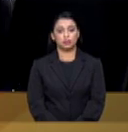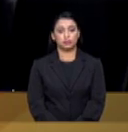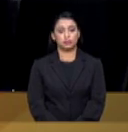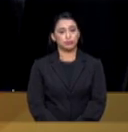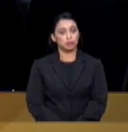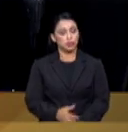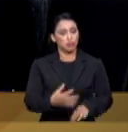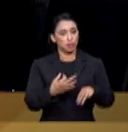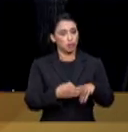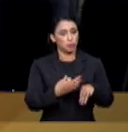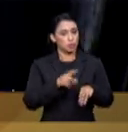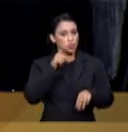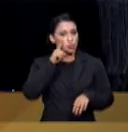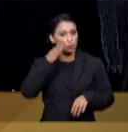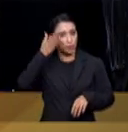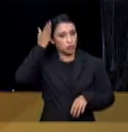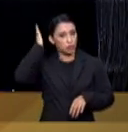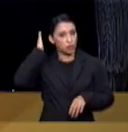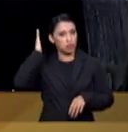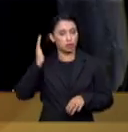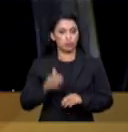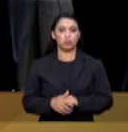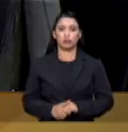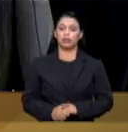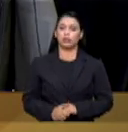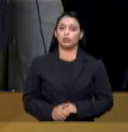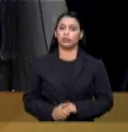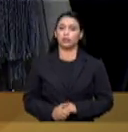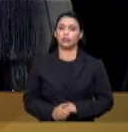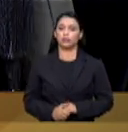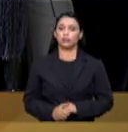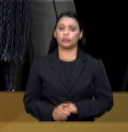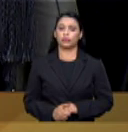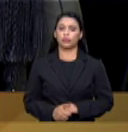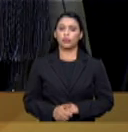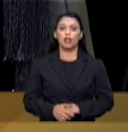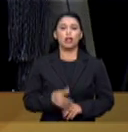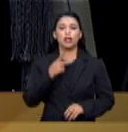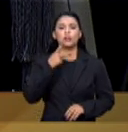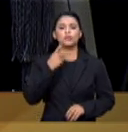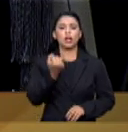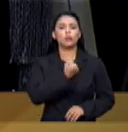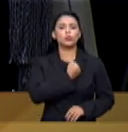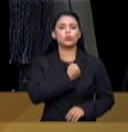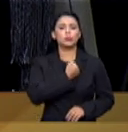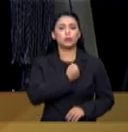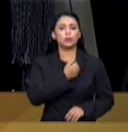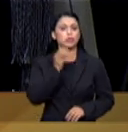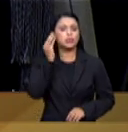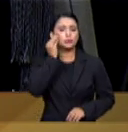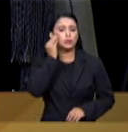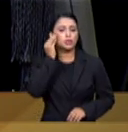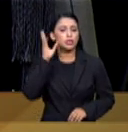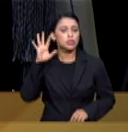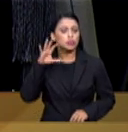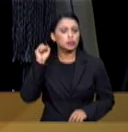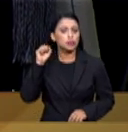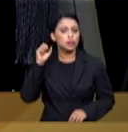Ministro Marco Aurélio, anuncie só o número do processo para ver se nós aqui no plenário estamos ouvindo.